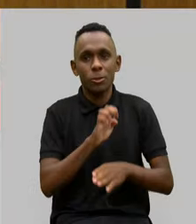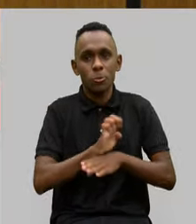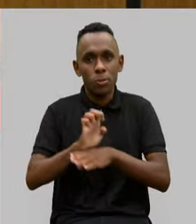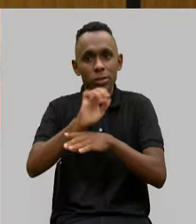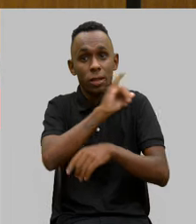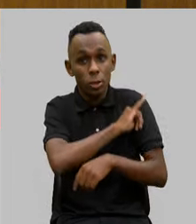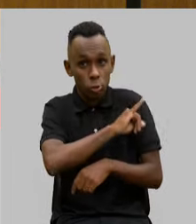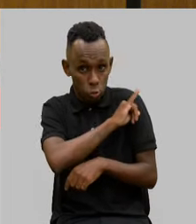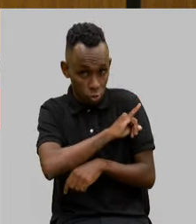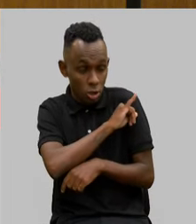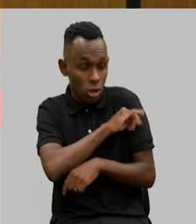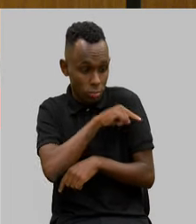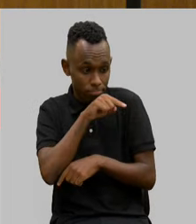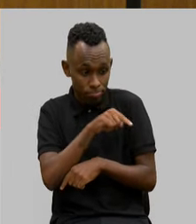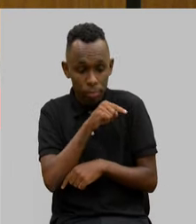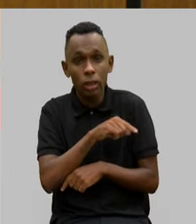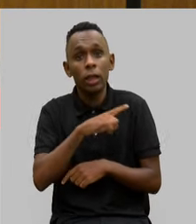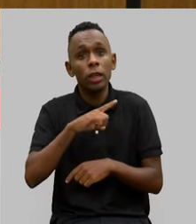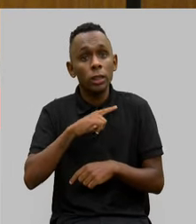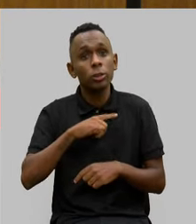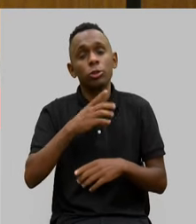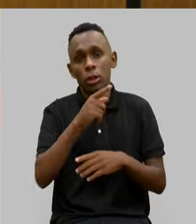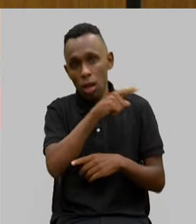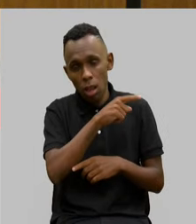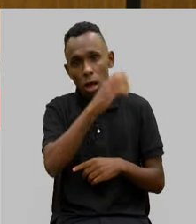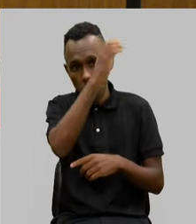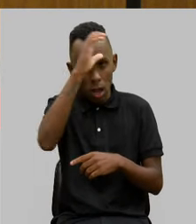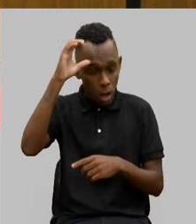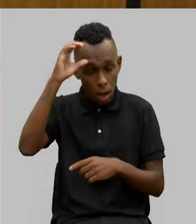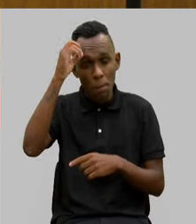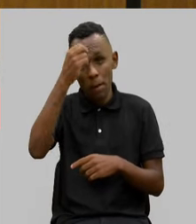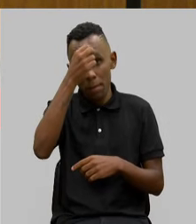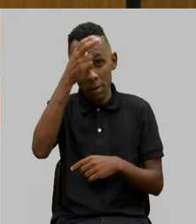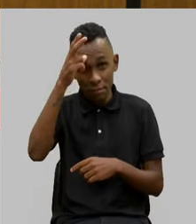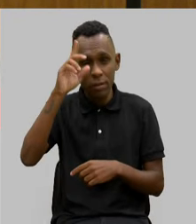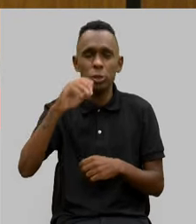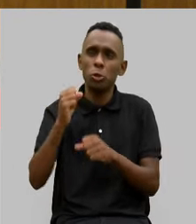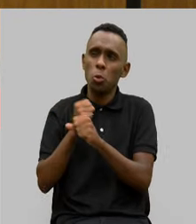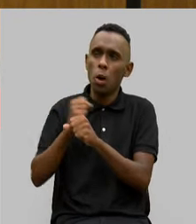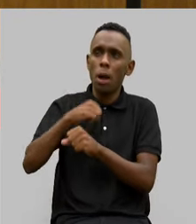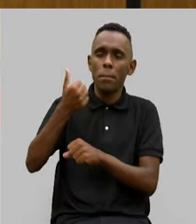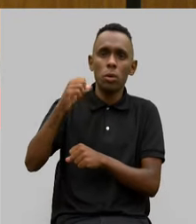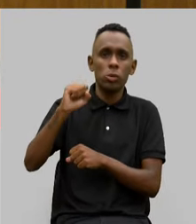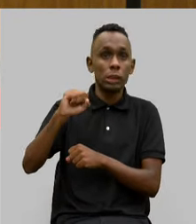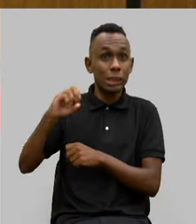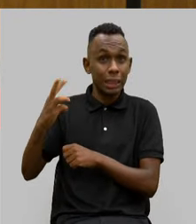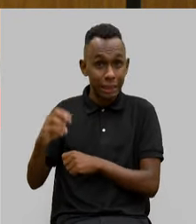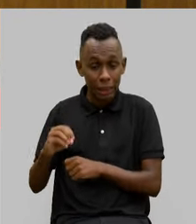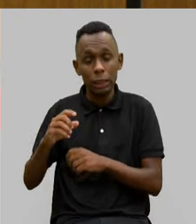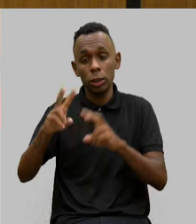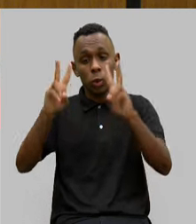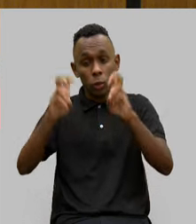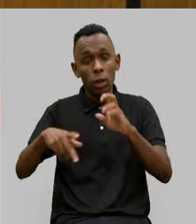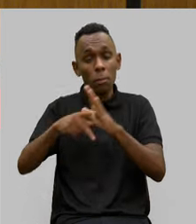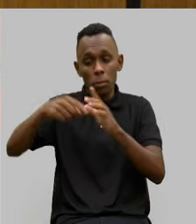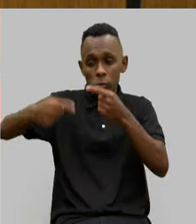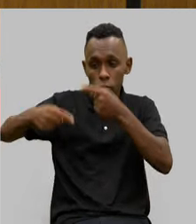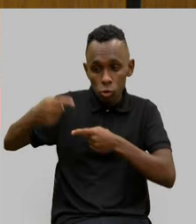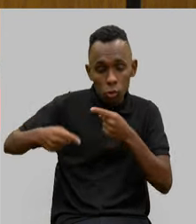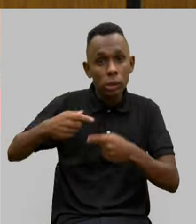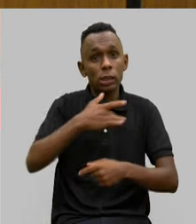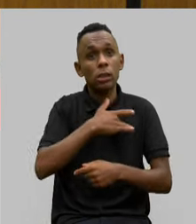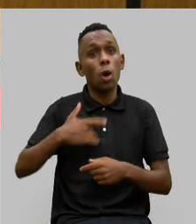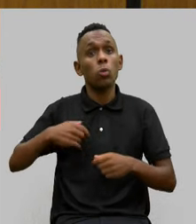aí eu abro aspas né tinha na Câmara Municipal do Rio de Janeiro em 1830 uma sessão de saúde pública que falava que era